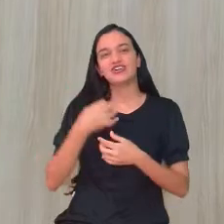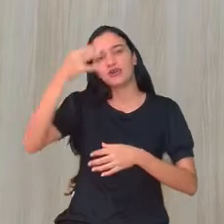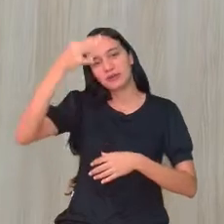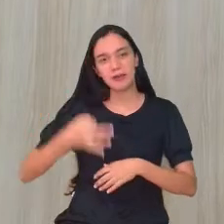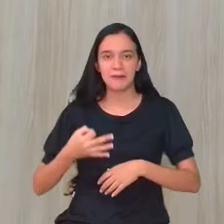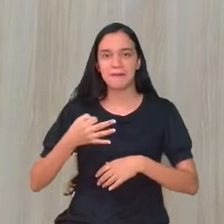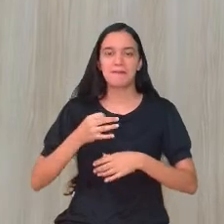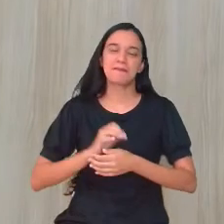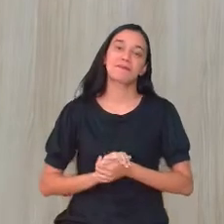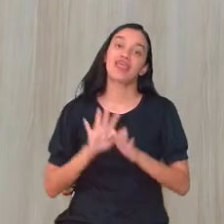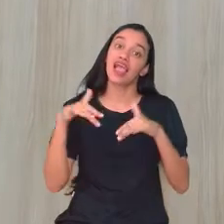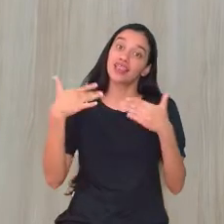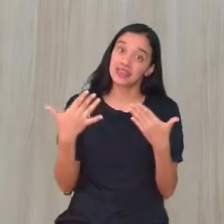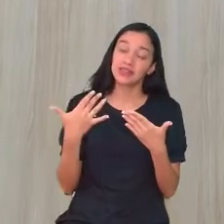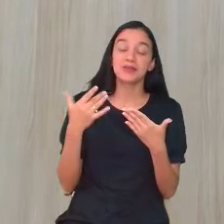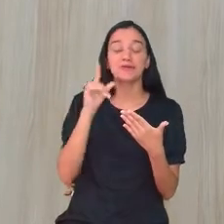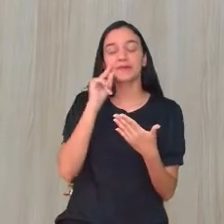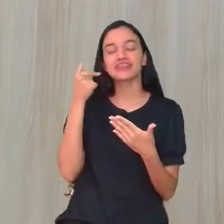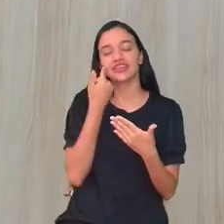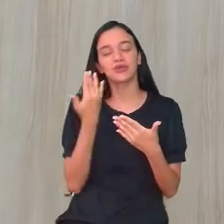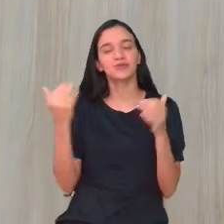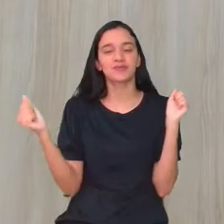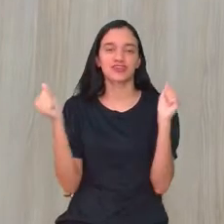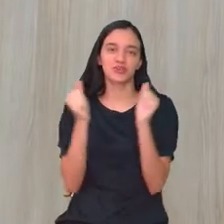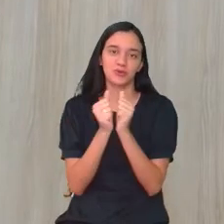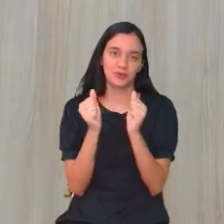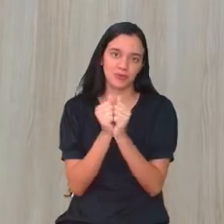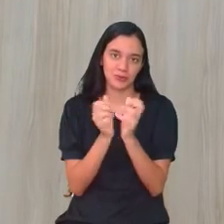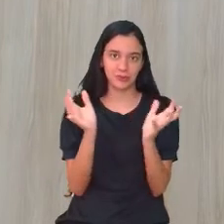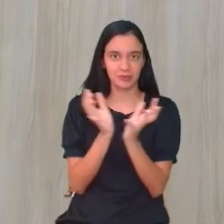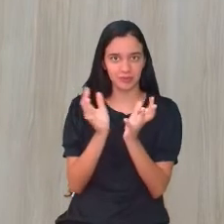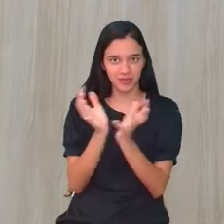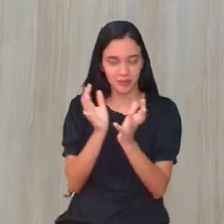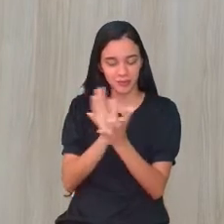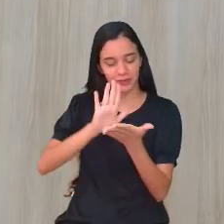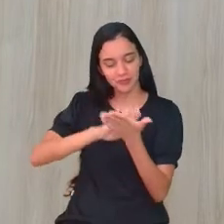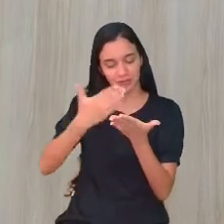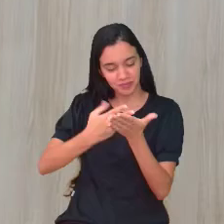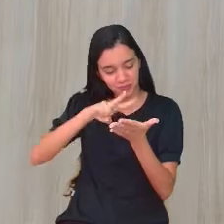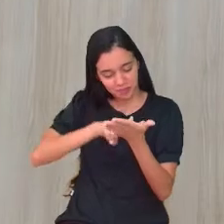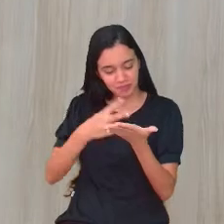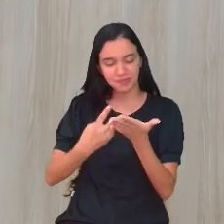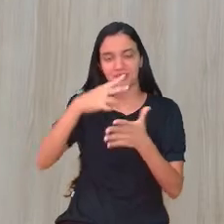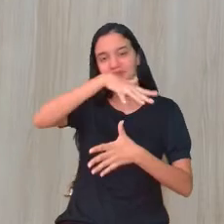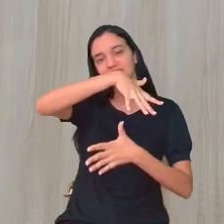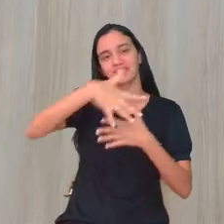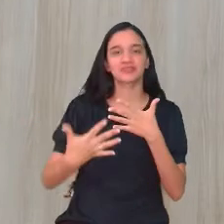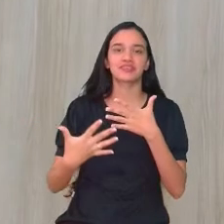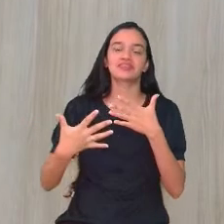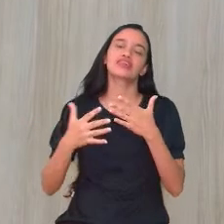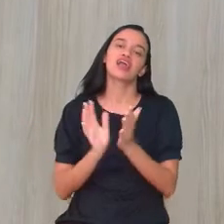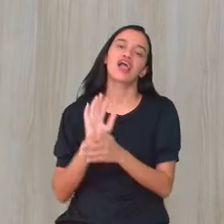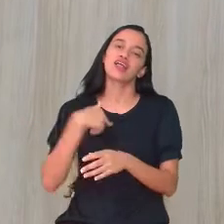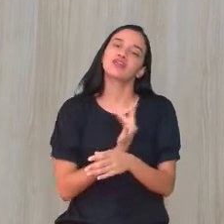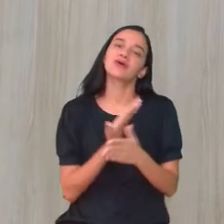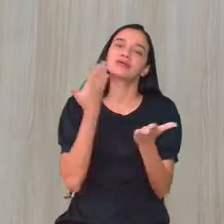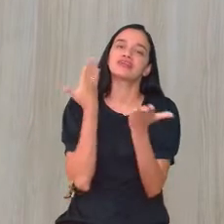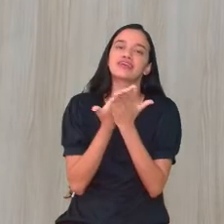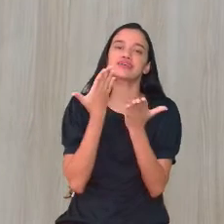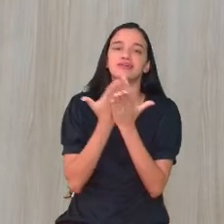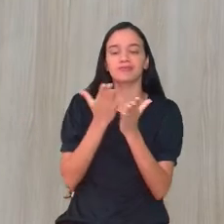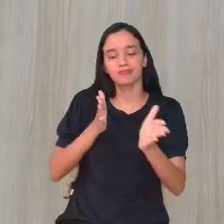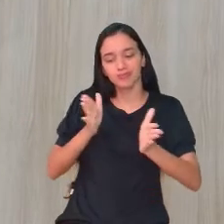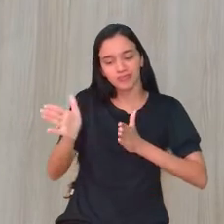Acertou! Então, Midian, junto com toda a equipe, né, de intérprete de Libras, nos ajudam para que nossas aulas se tornem